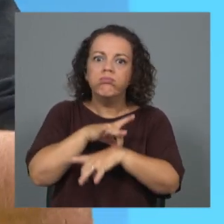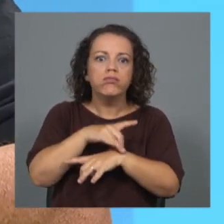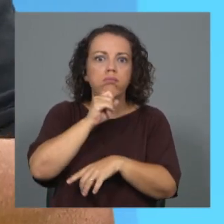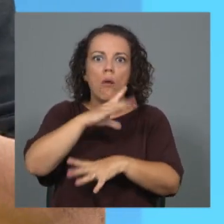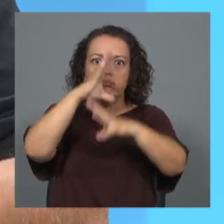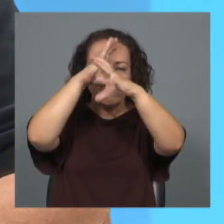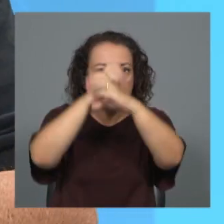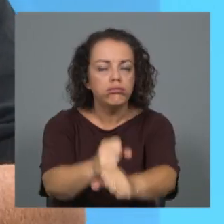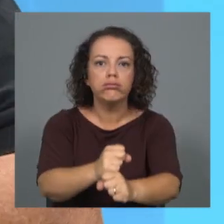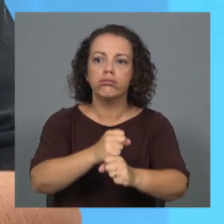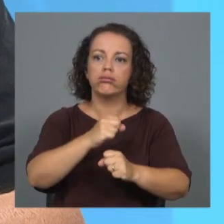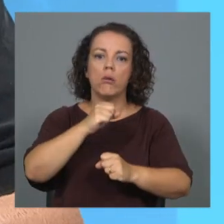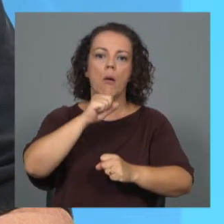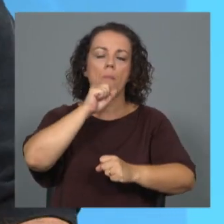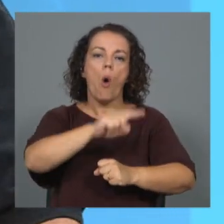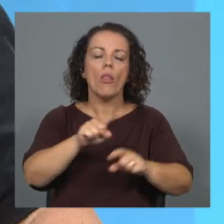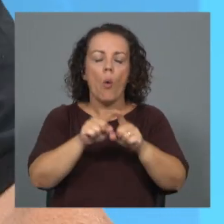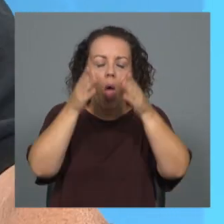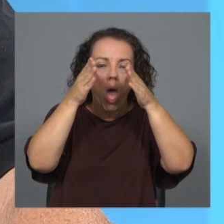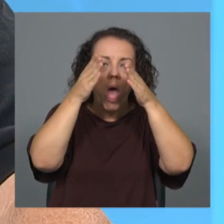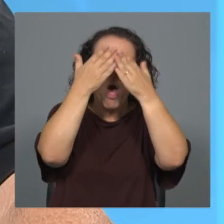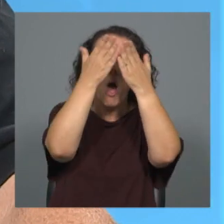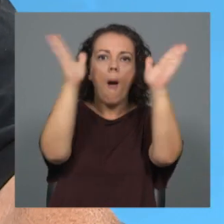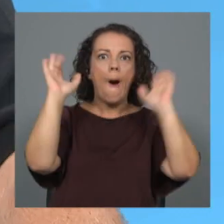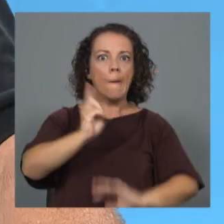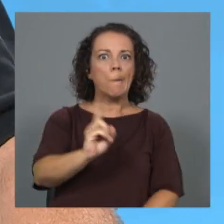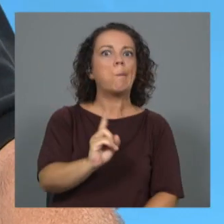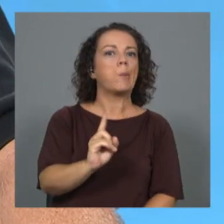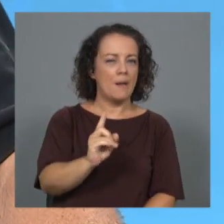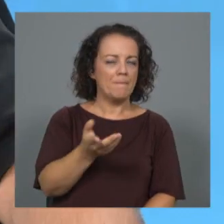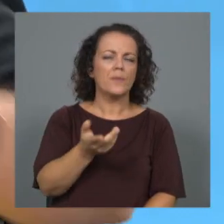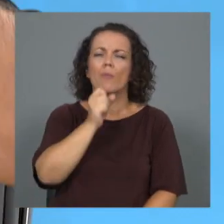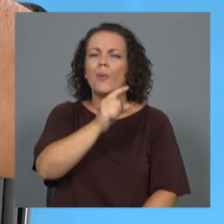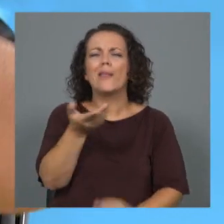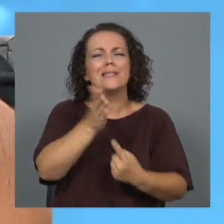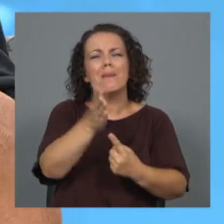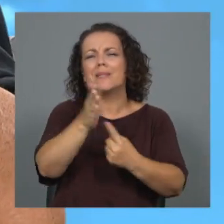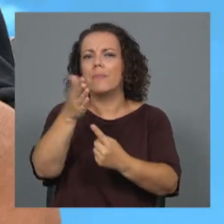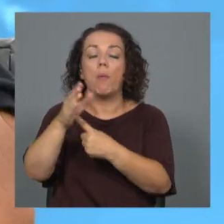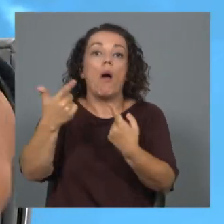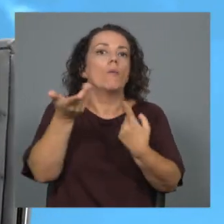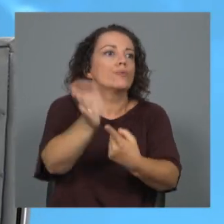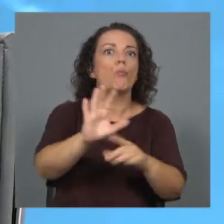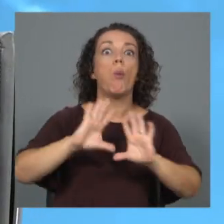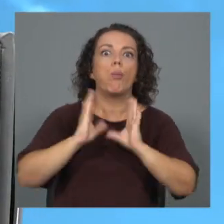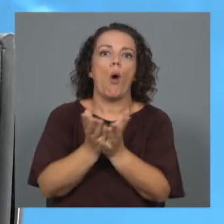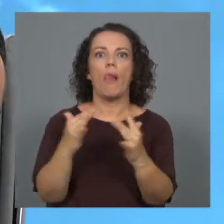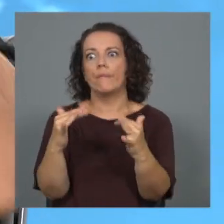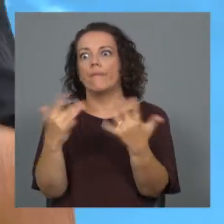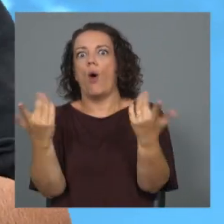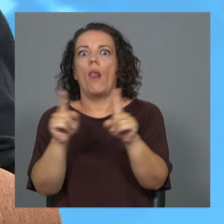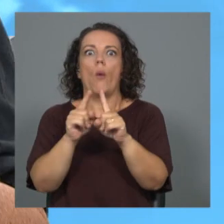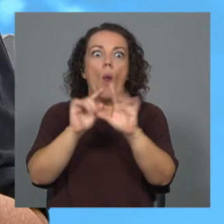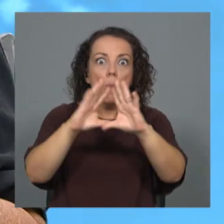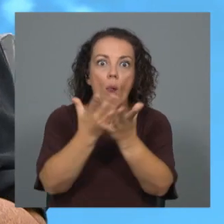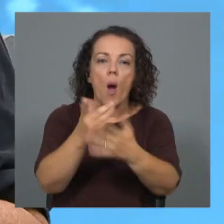perde algum distanciamento em relação a... Portanto, só podiam-se dar imenso a dizer, para outros é o desporto, é a bola. A bola é que é um deus, não é?